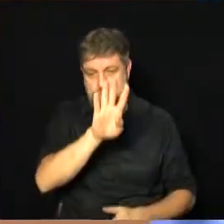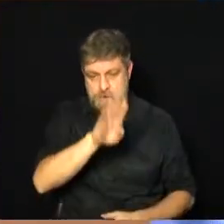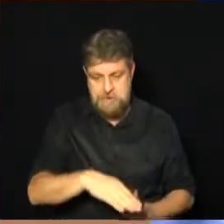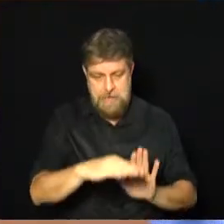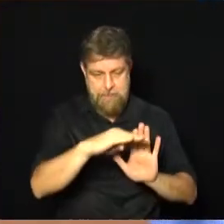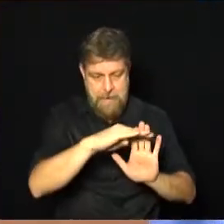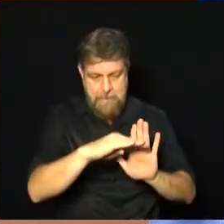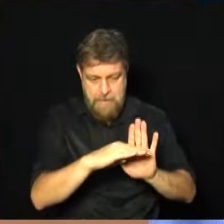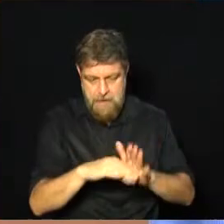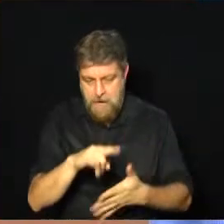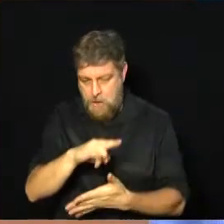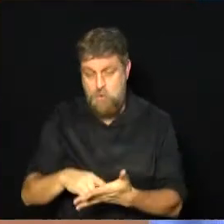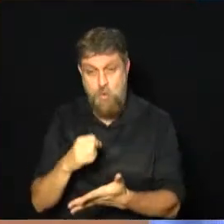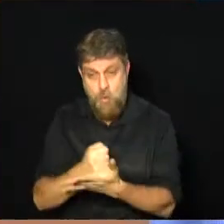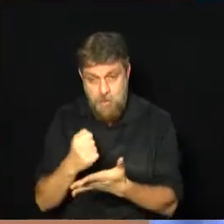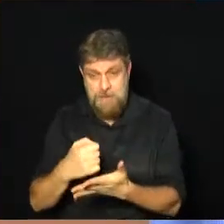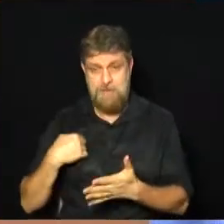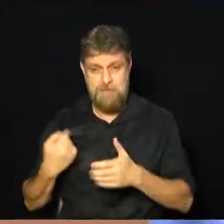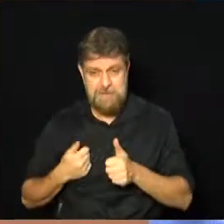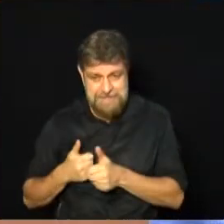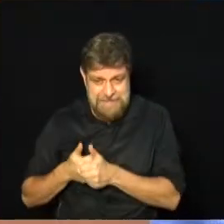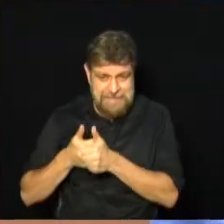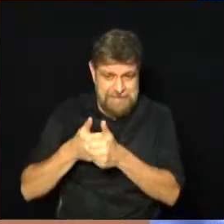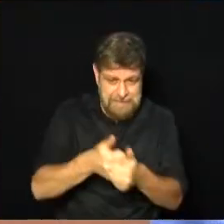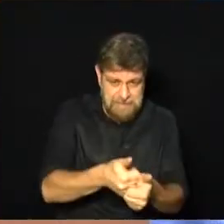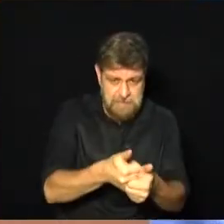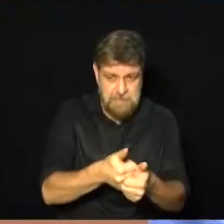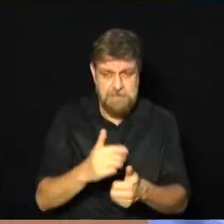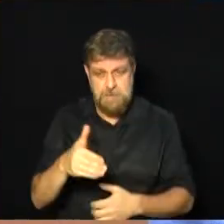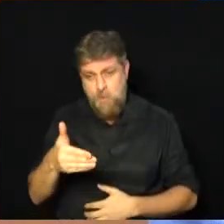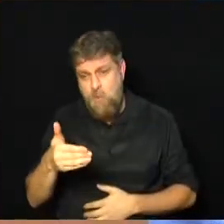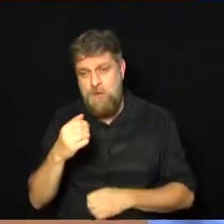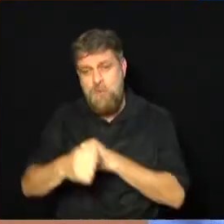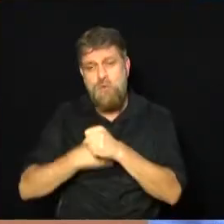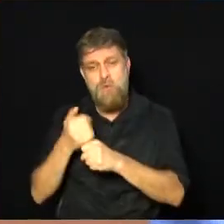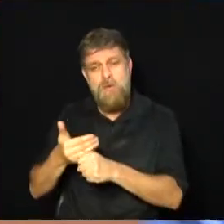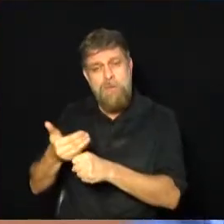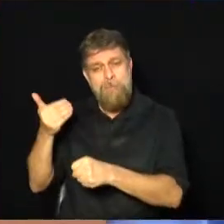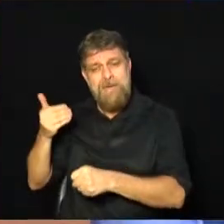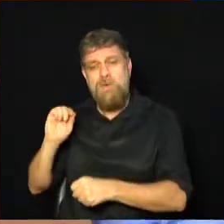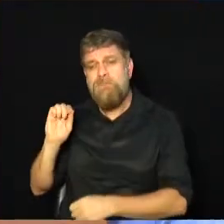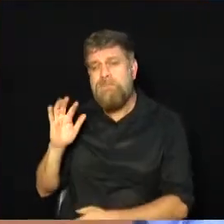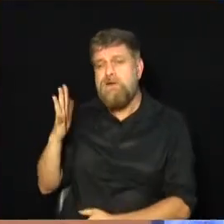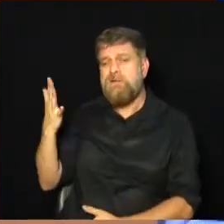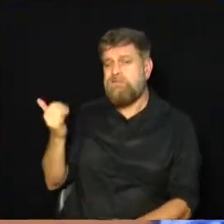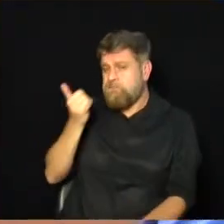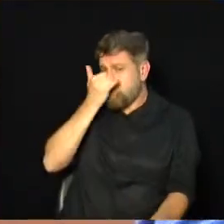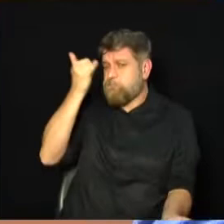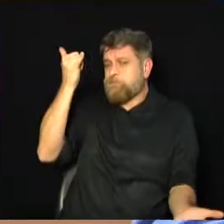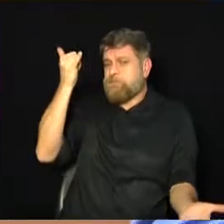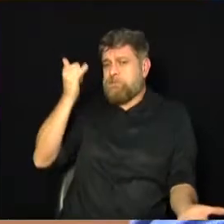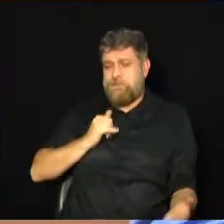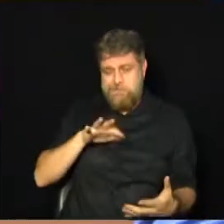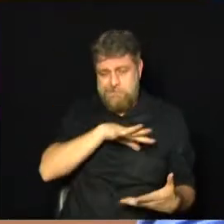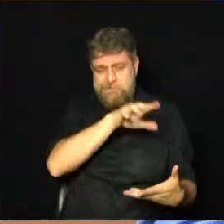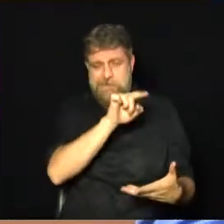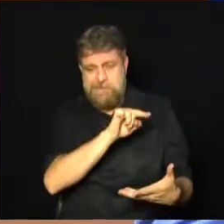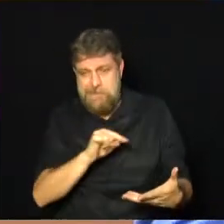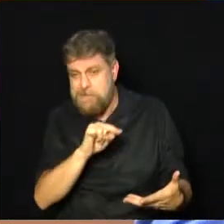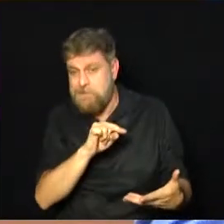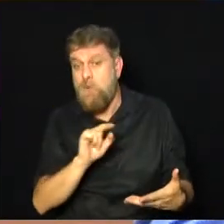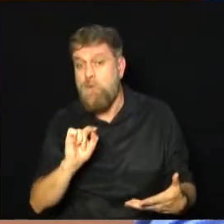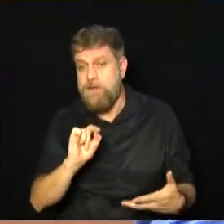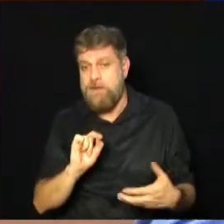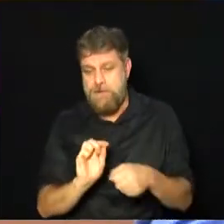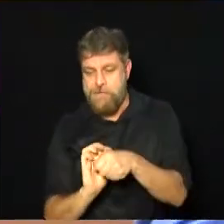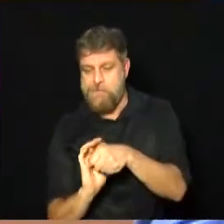no contrato como no nosso acompanhamento, quando nós tivemos, no início do ano passado, um fato que afetou o mundo, né, que é essa história da